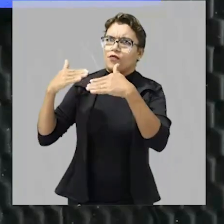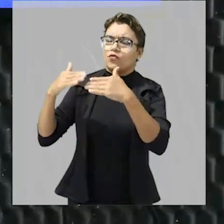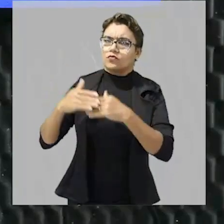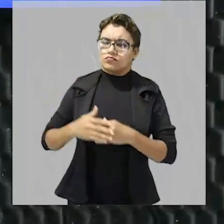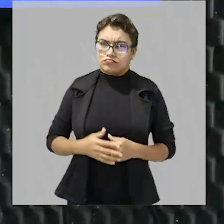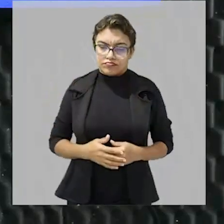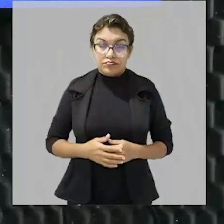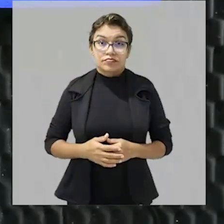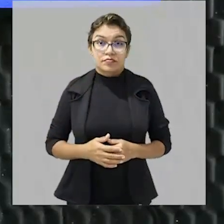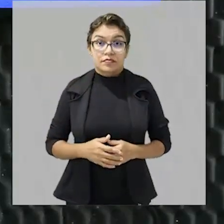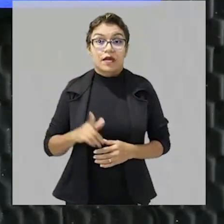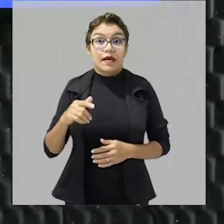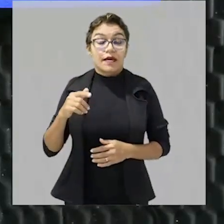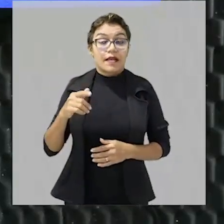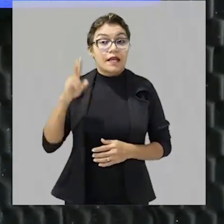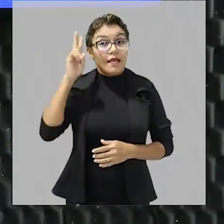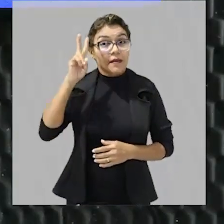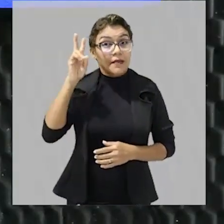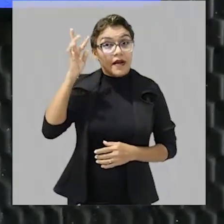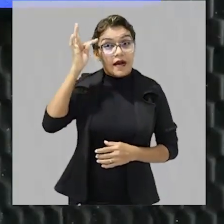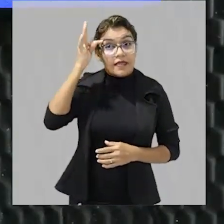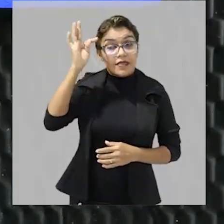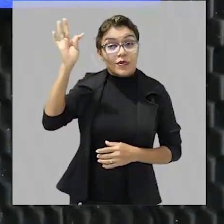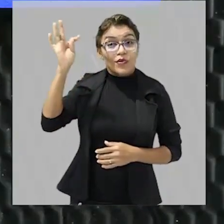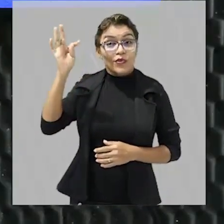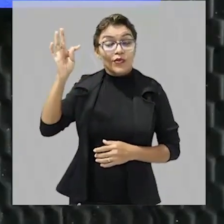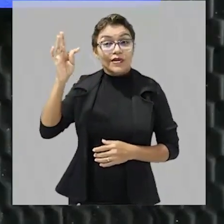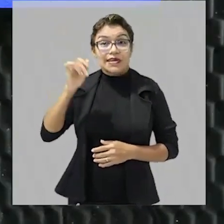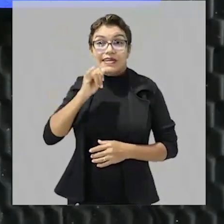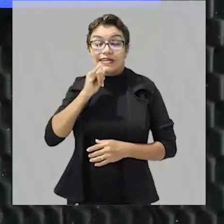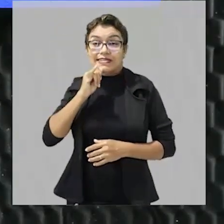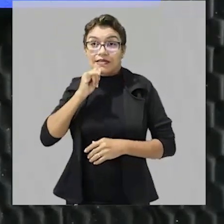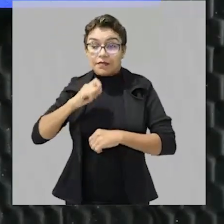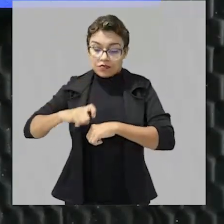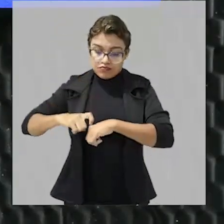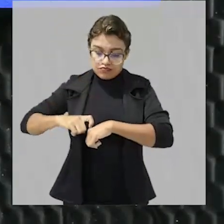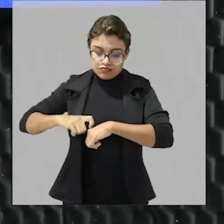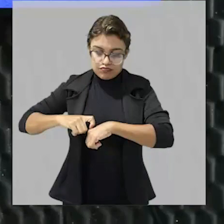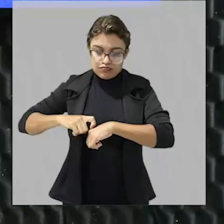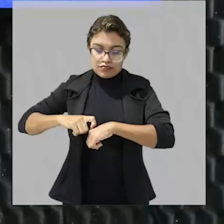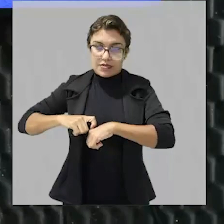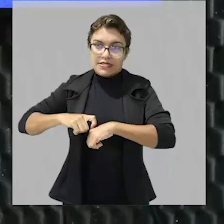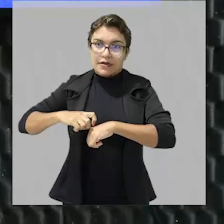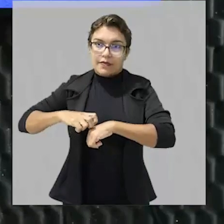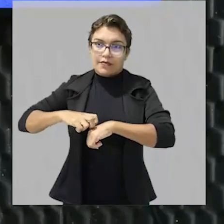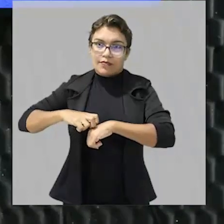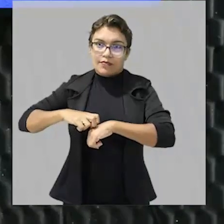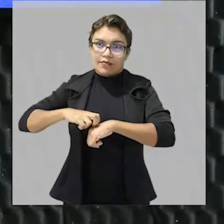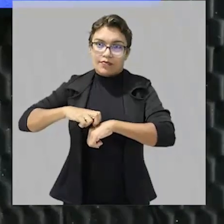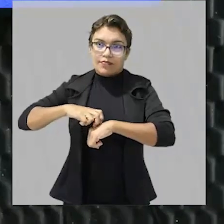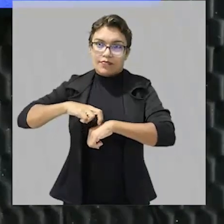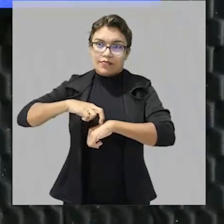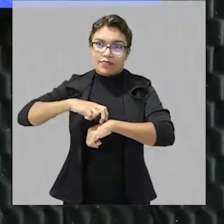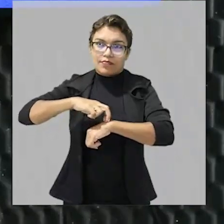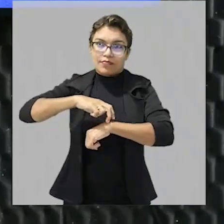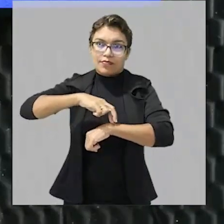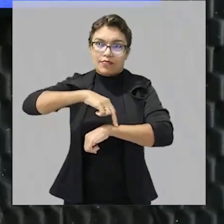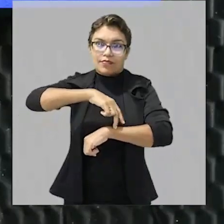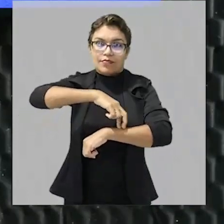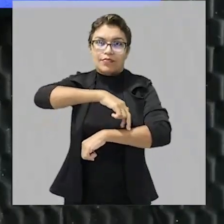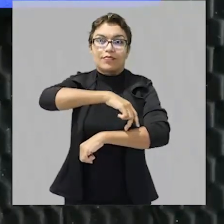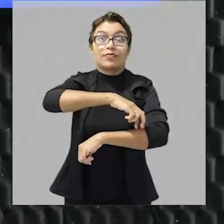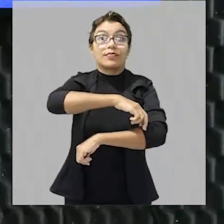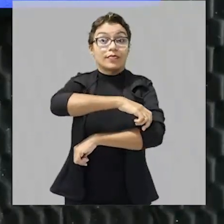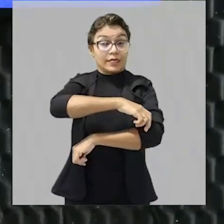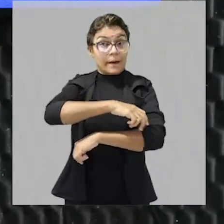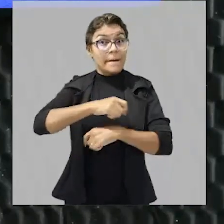por Dmitry Petrov, um dos mais reconhecidos biólogos evolucionistas do mundo, da